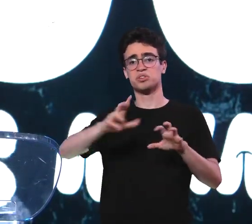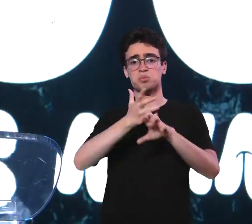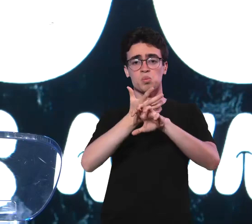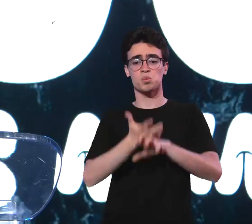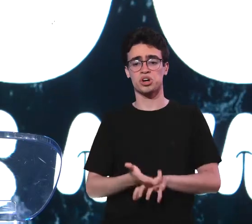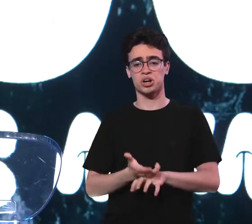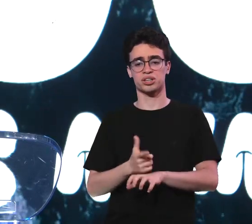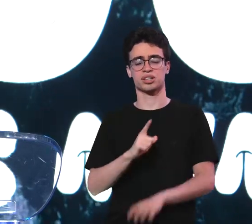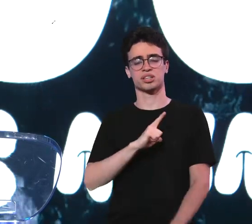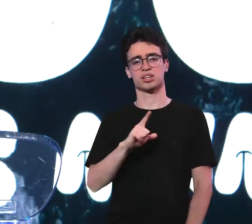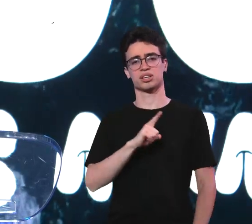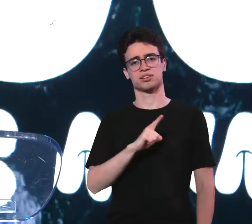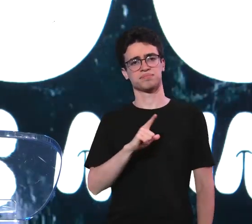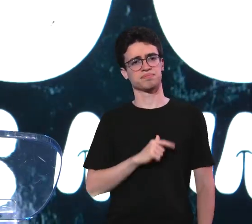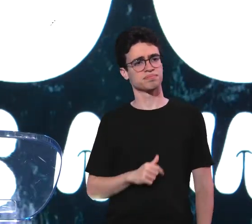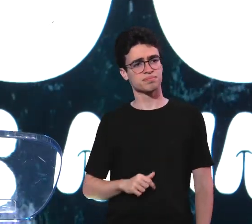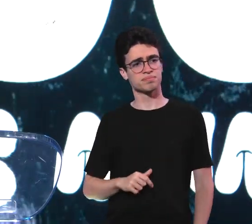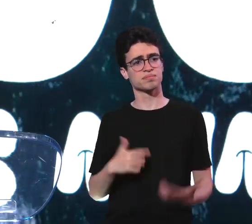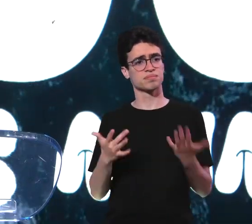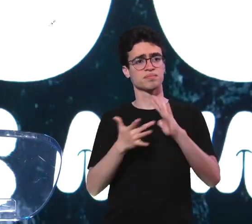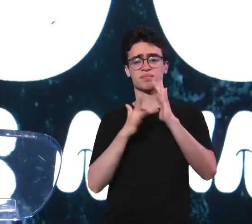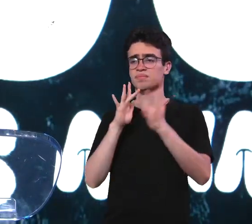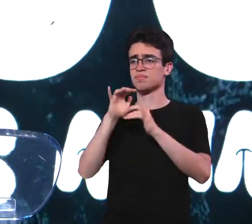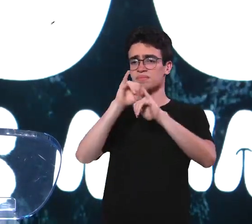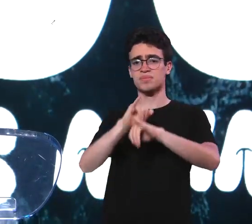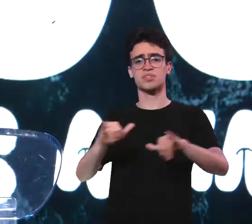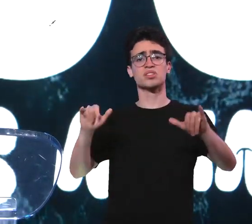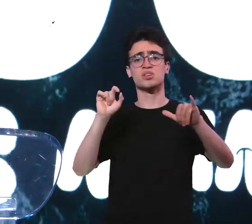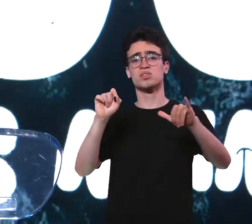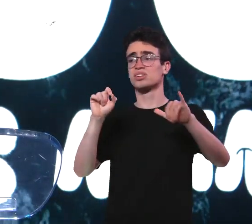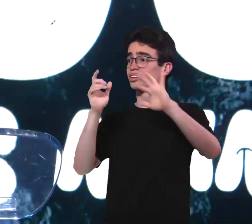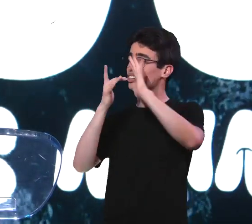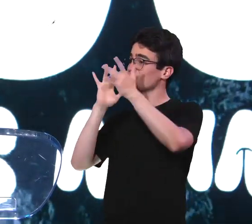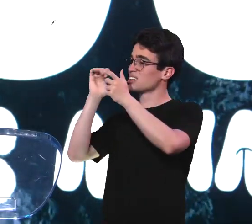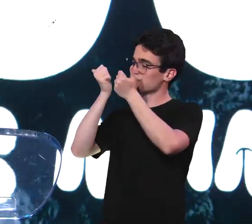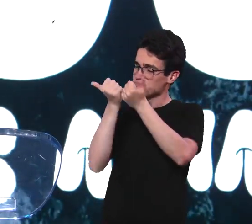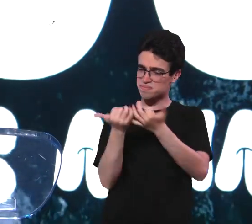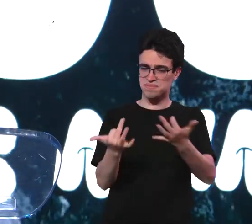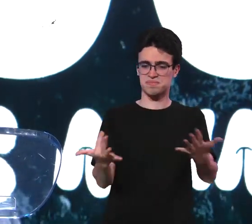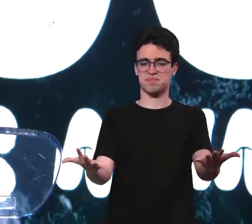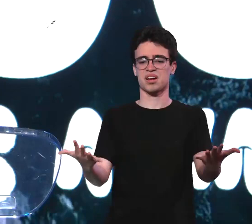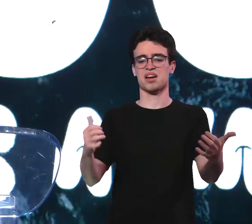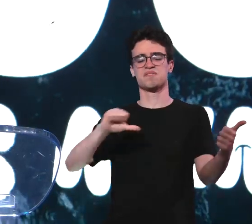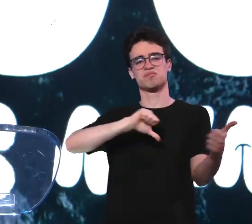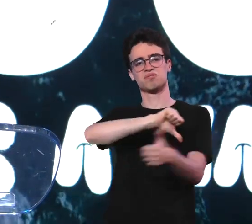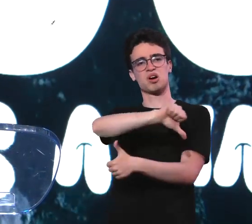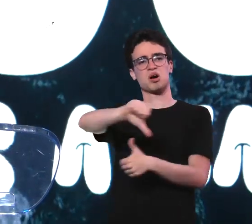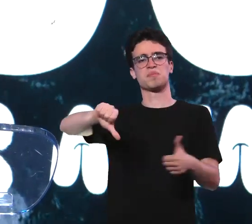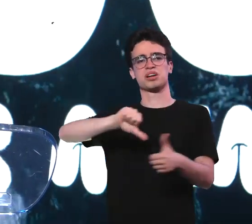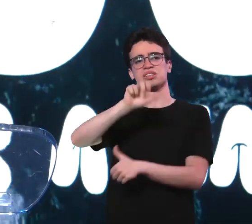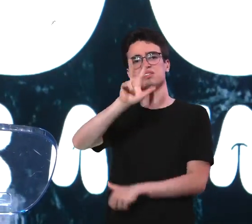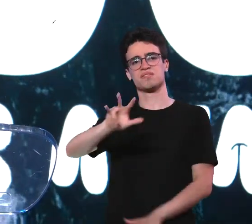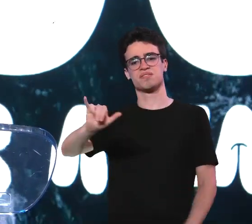você. E Jesus está falando, ei, a minha água vai passar e não vai ser mais assim.